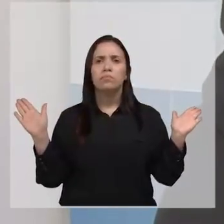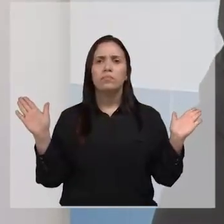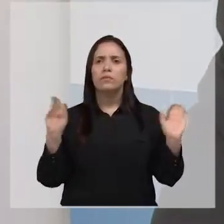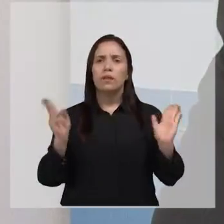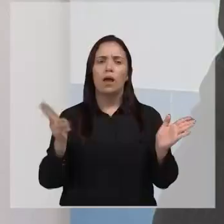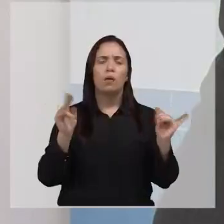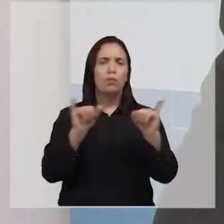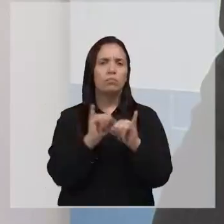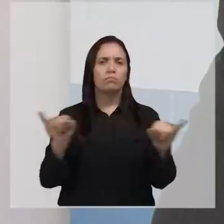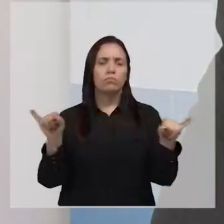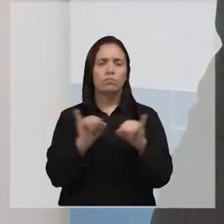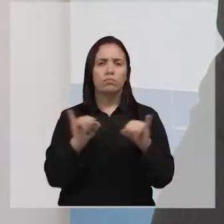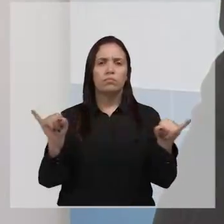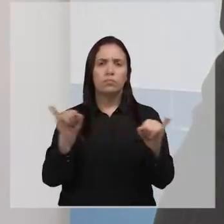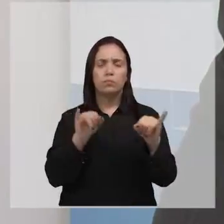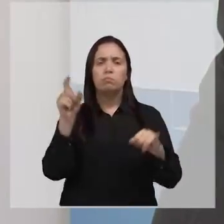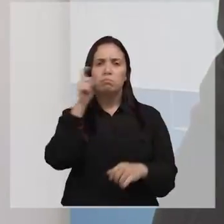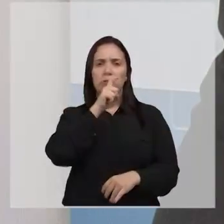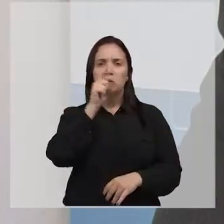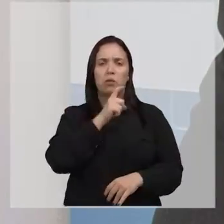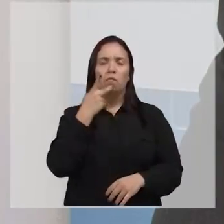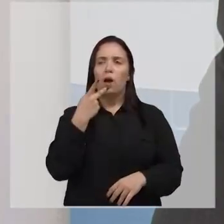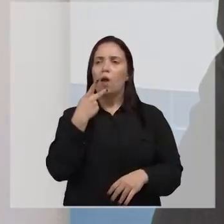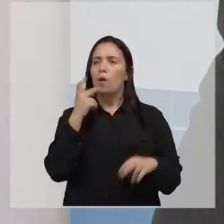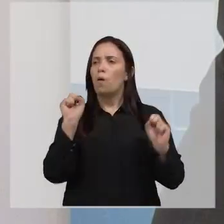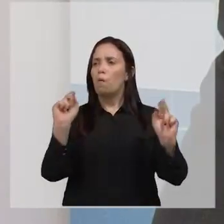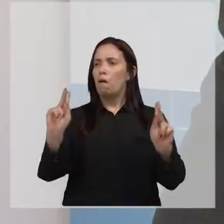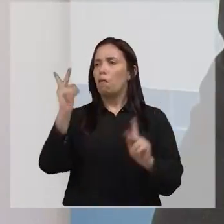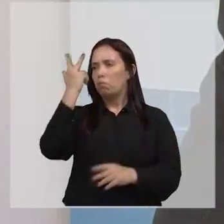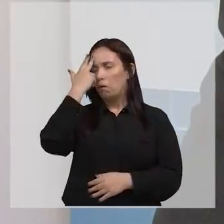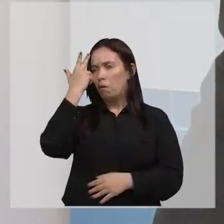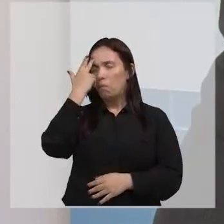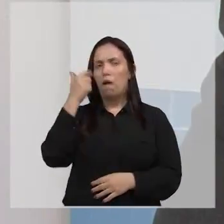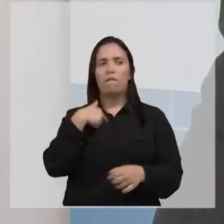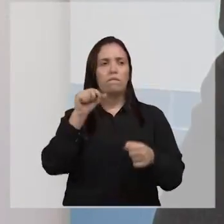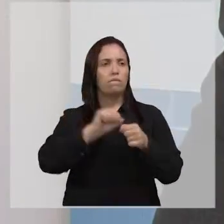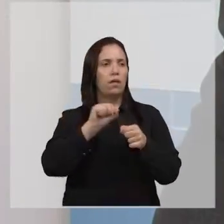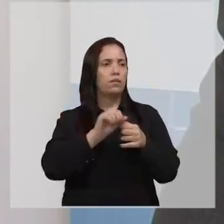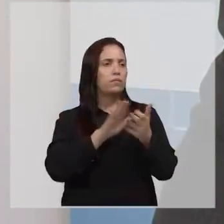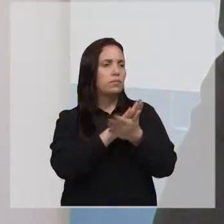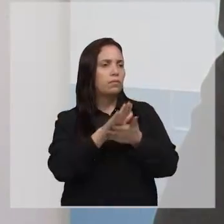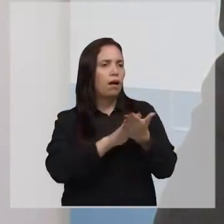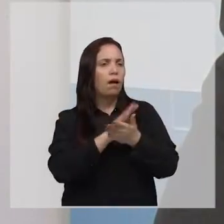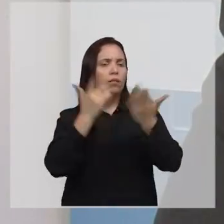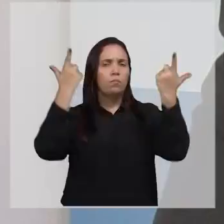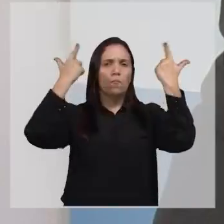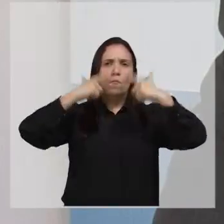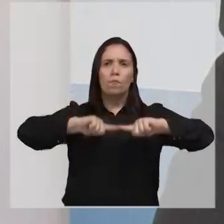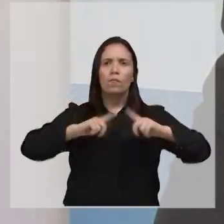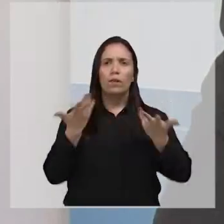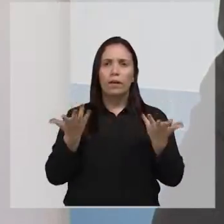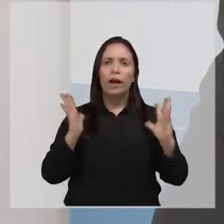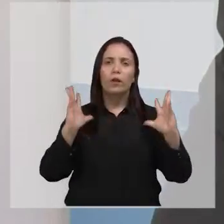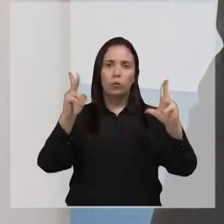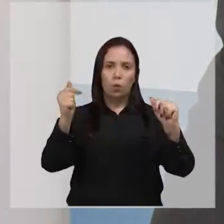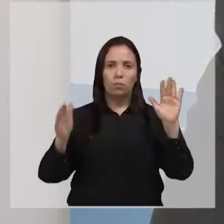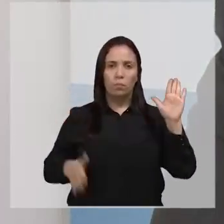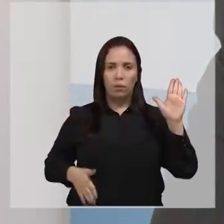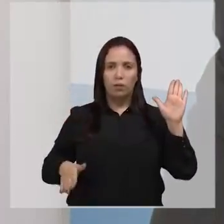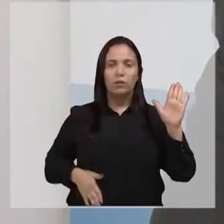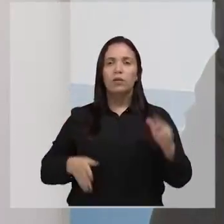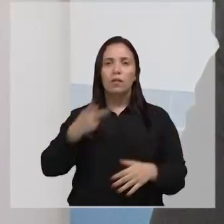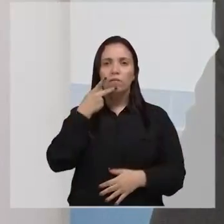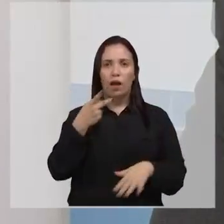mentindo, né, que estava tudo bem, que ele não fez nada, é inocente ainda. como todo bandido, né? É inocente.